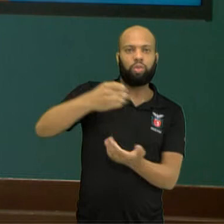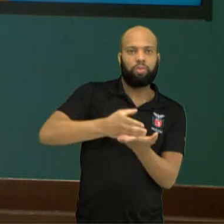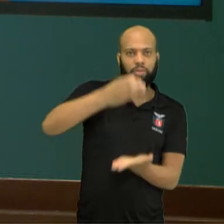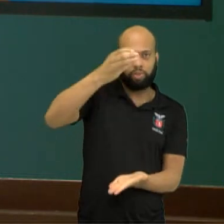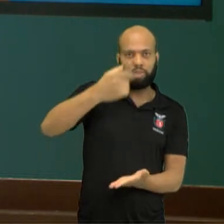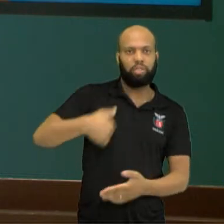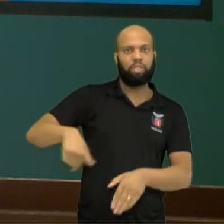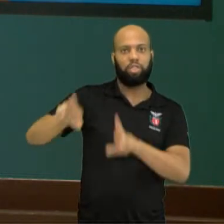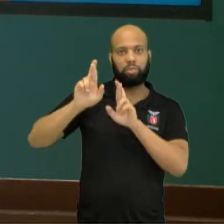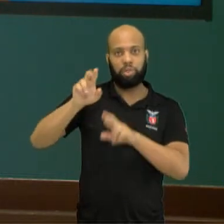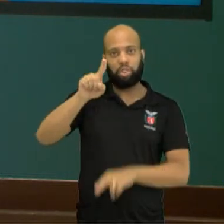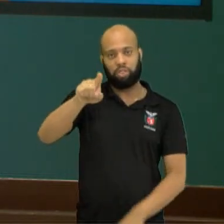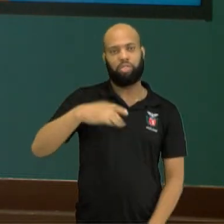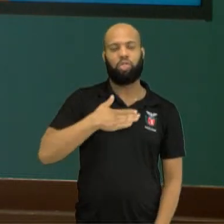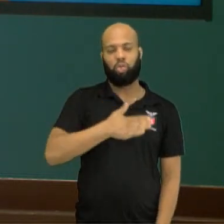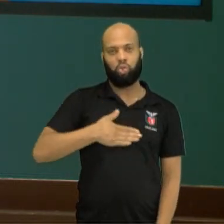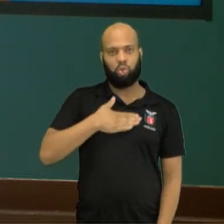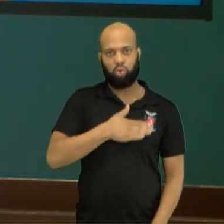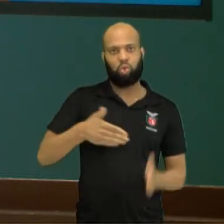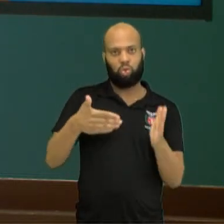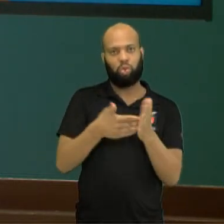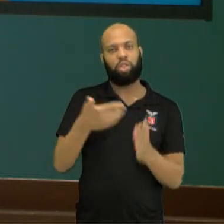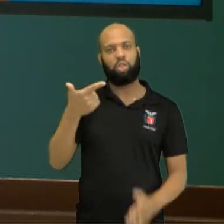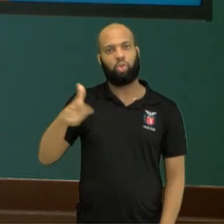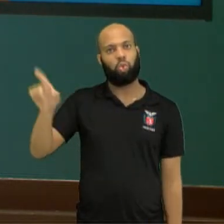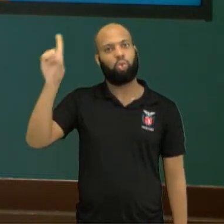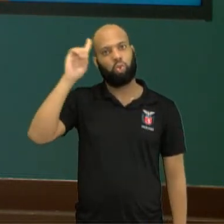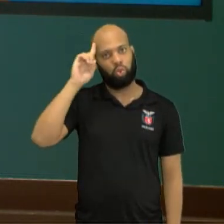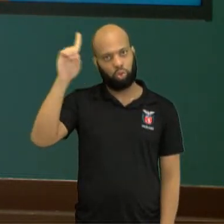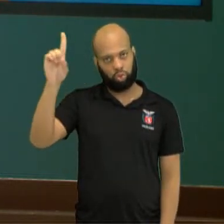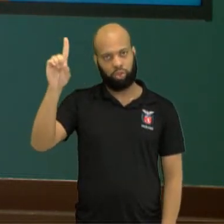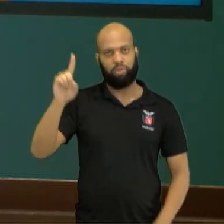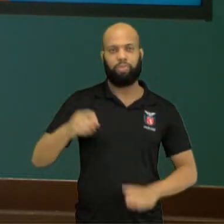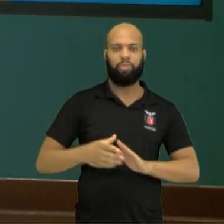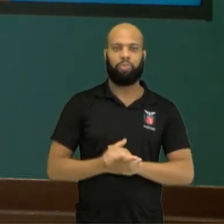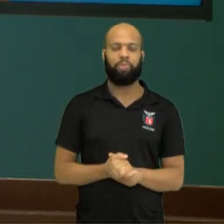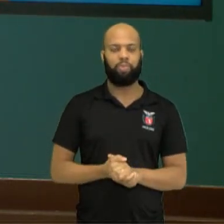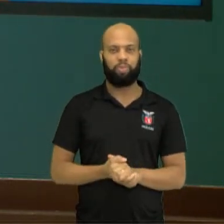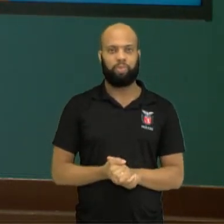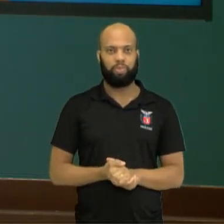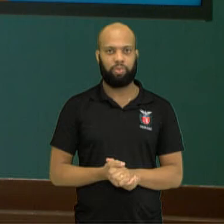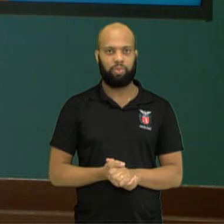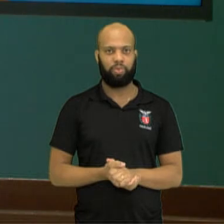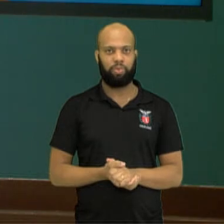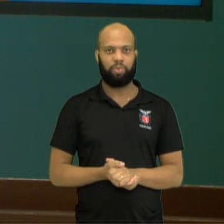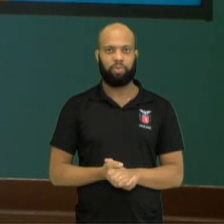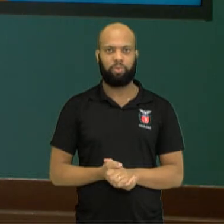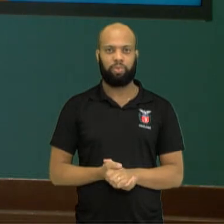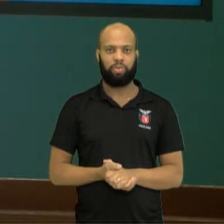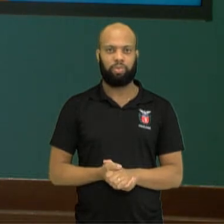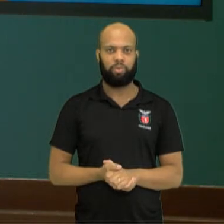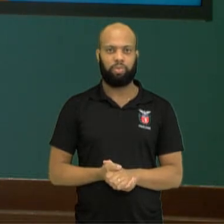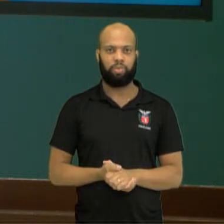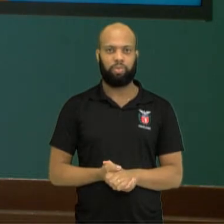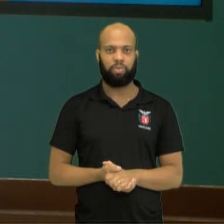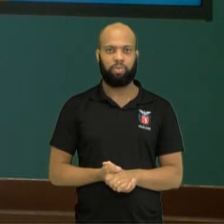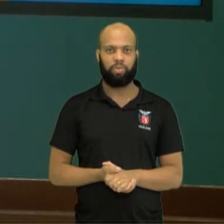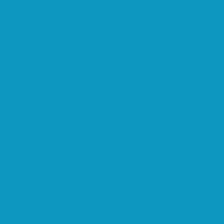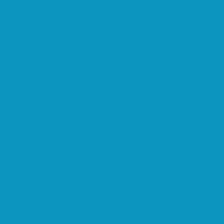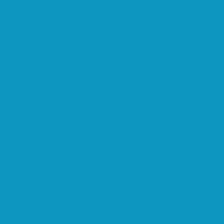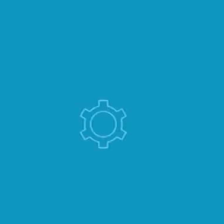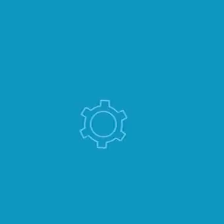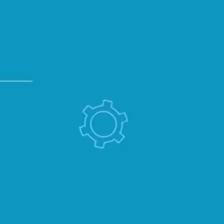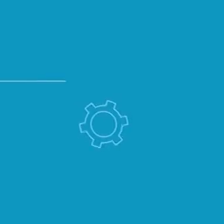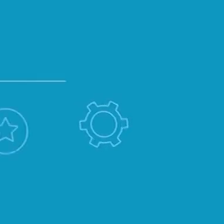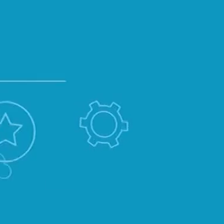do cilindro, mais especificamente sobre a área de cilindro. Espero que vocês tenham gostado e até breve, pessoal.